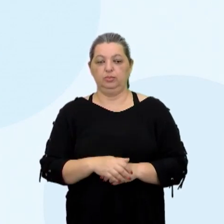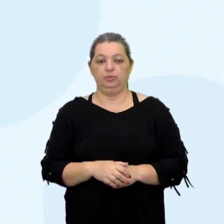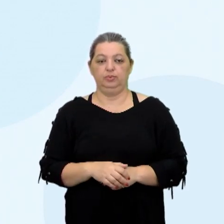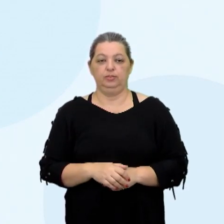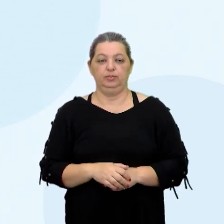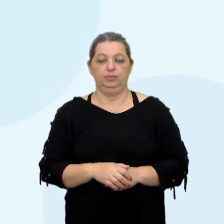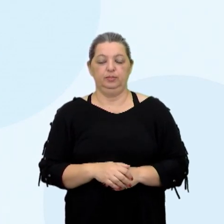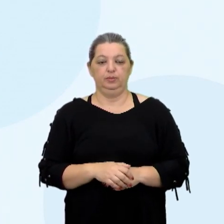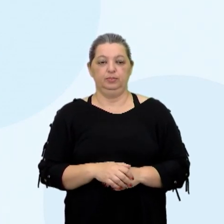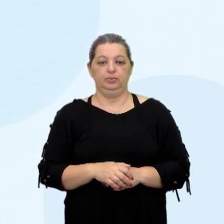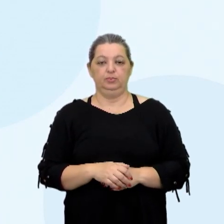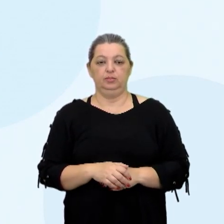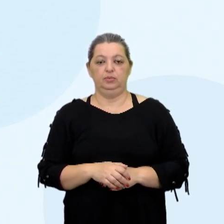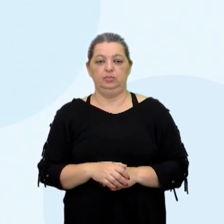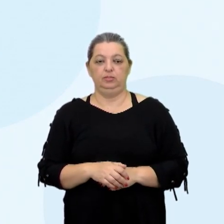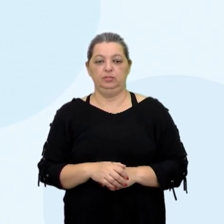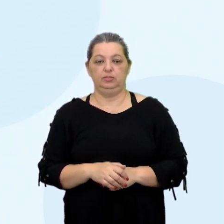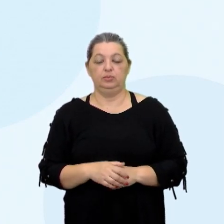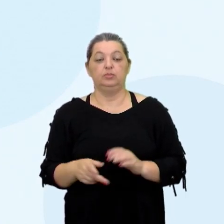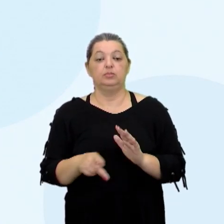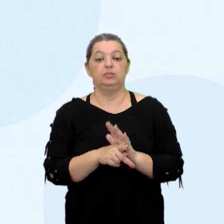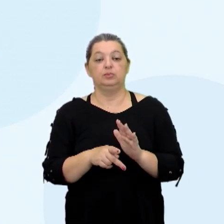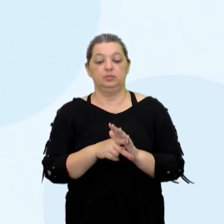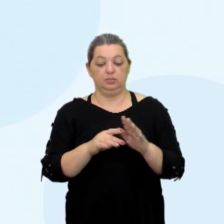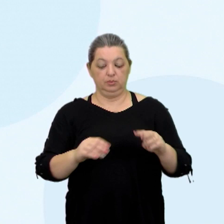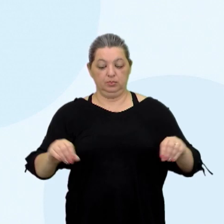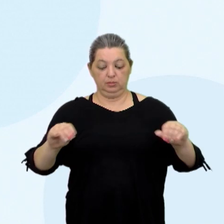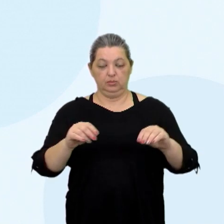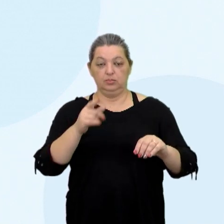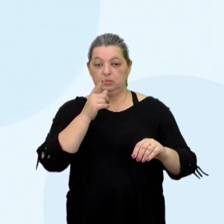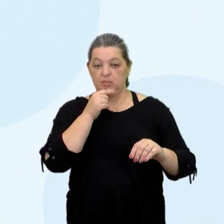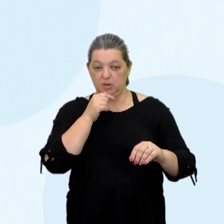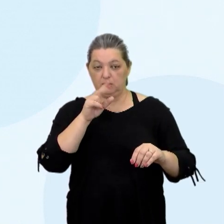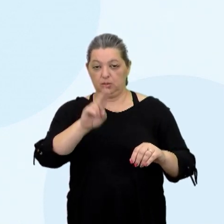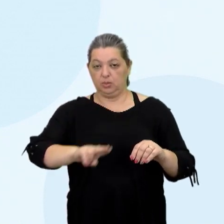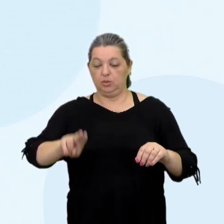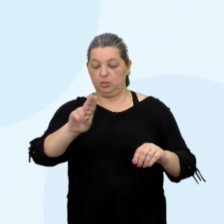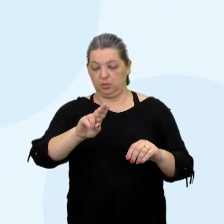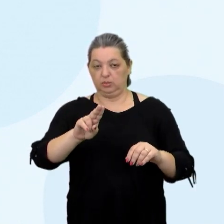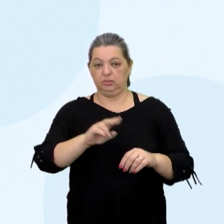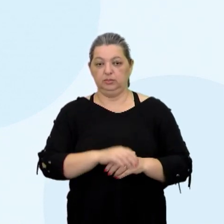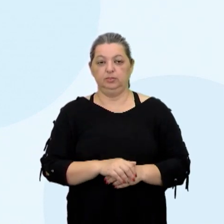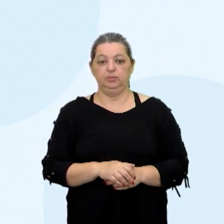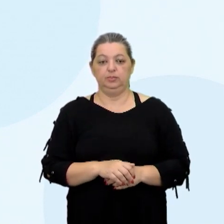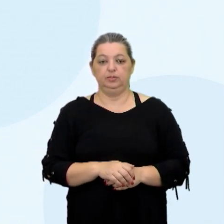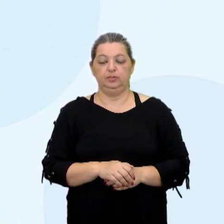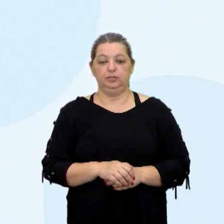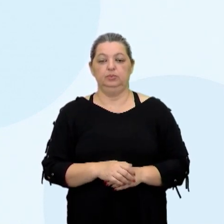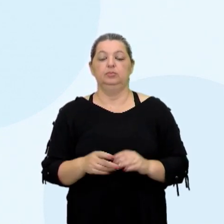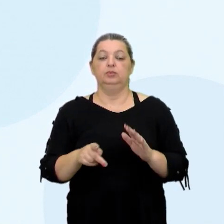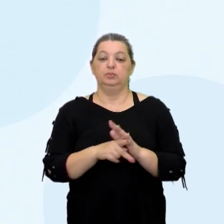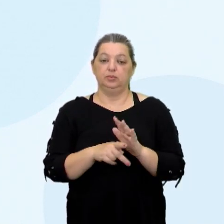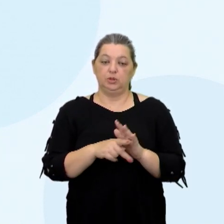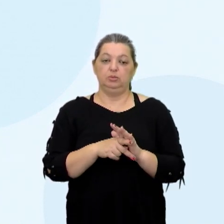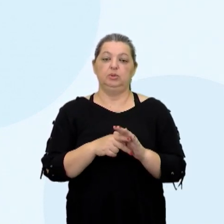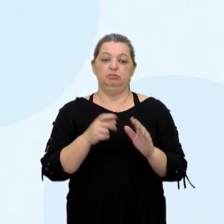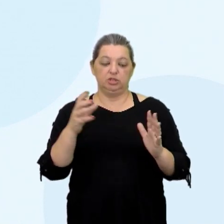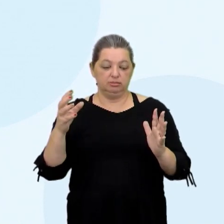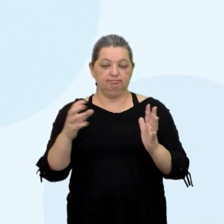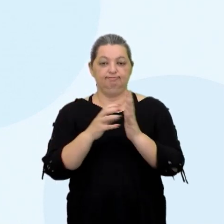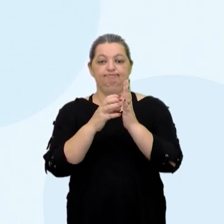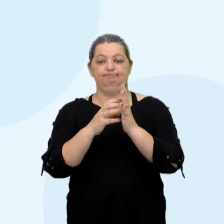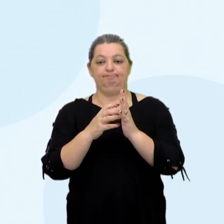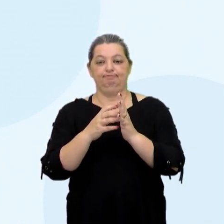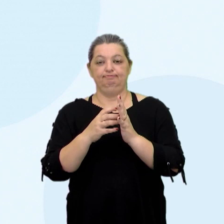solo, né? Os solos e águas em risco, o uso da água. Então, o manejo do solo pode impactar significativamente